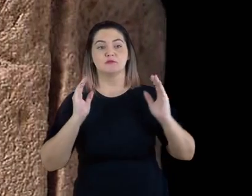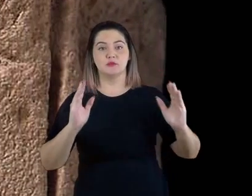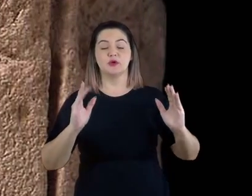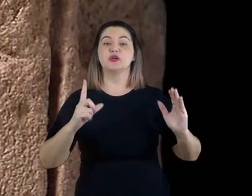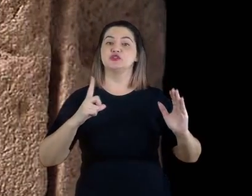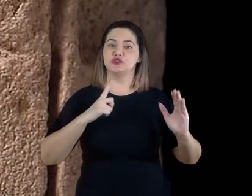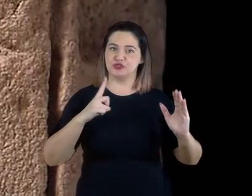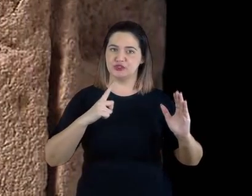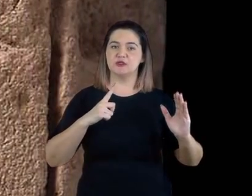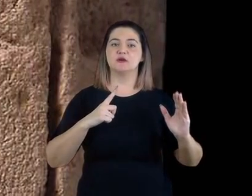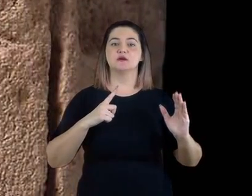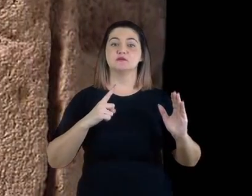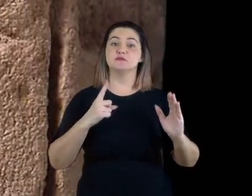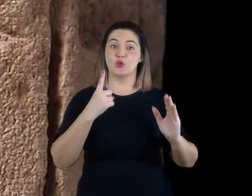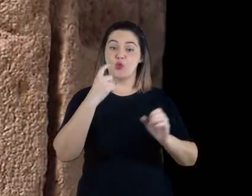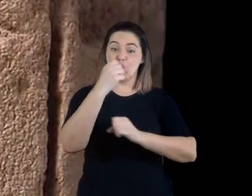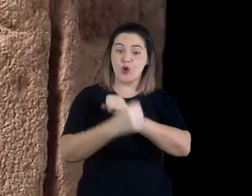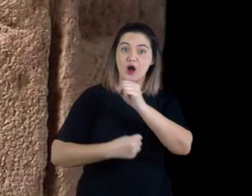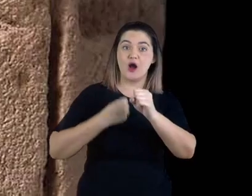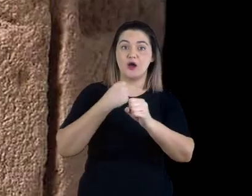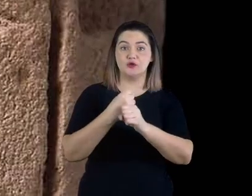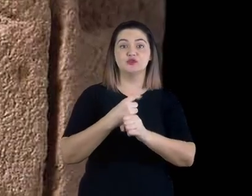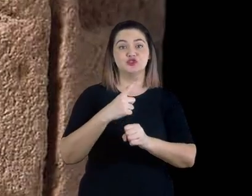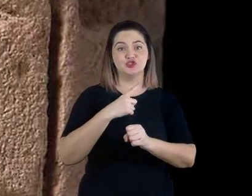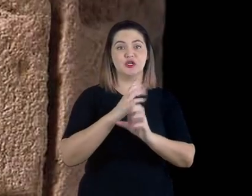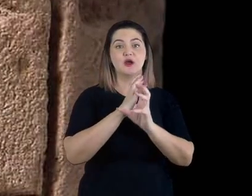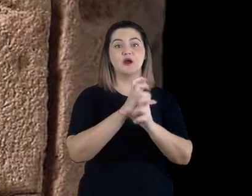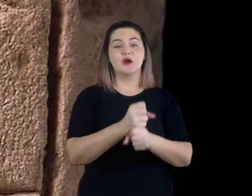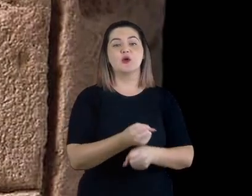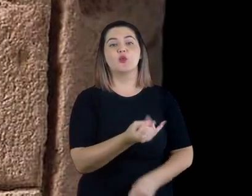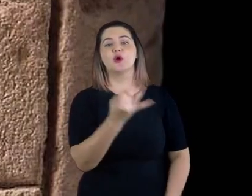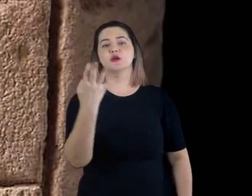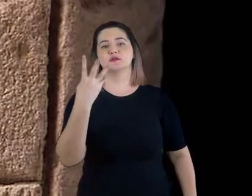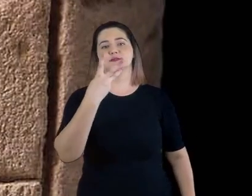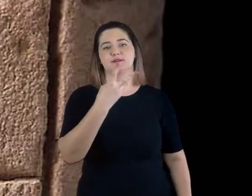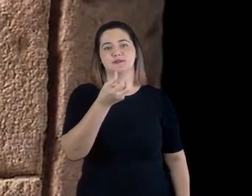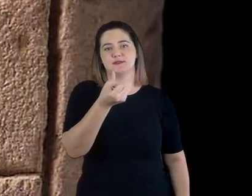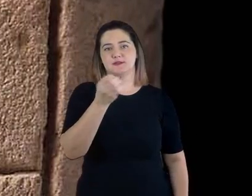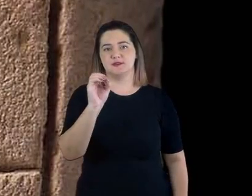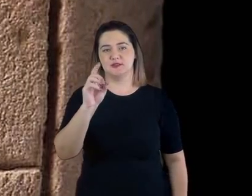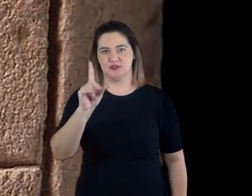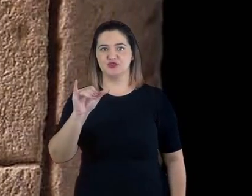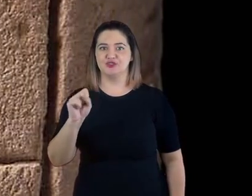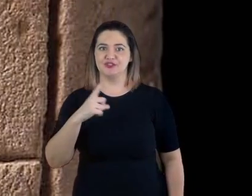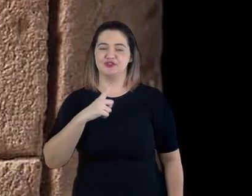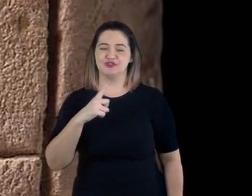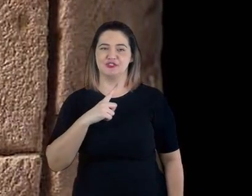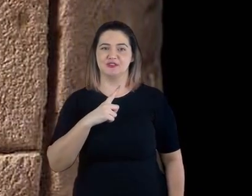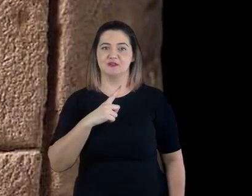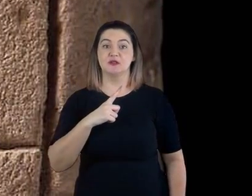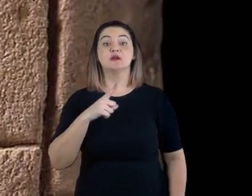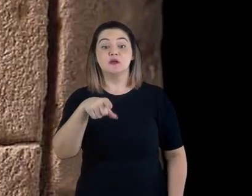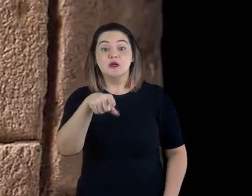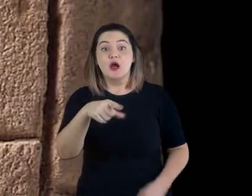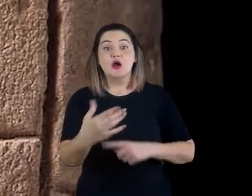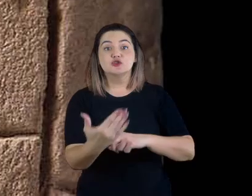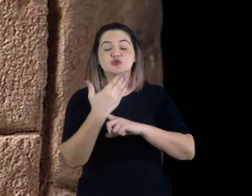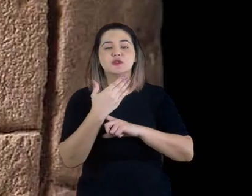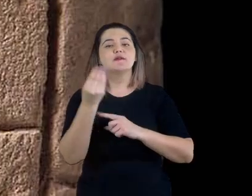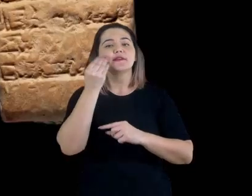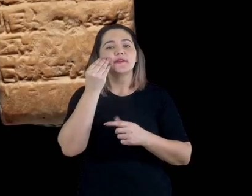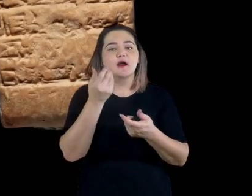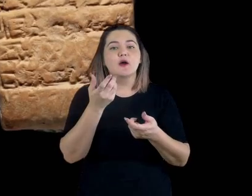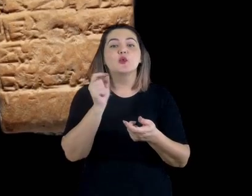de 360 dias, ano este que funcionou muito bem como o principal estruturador para a